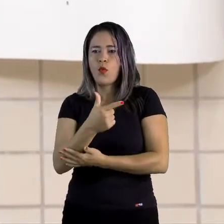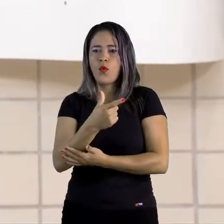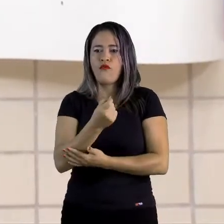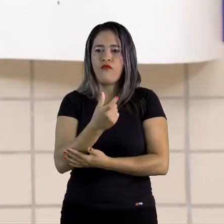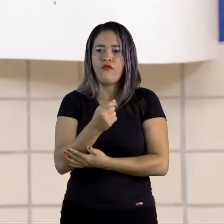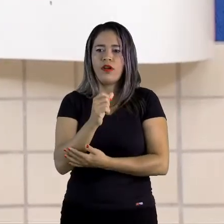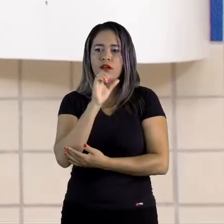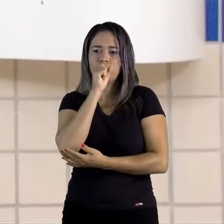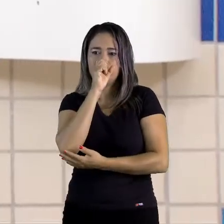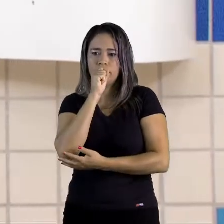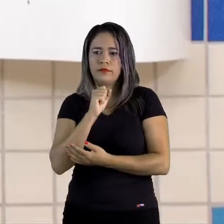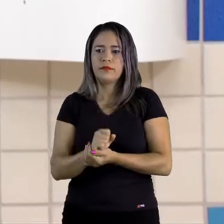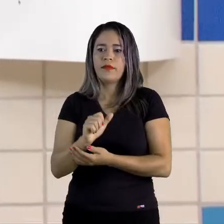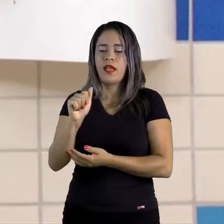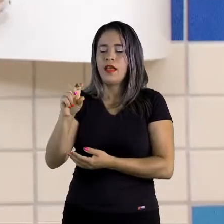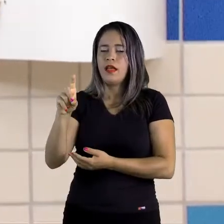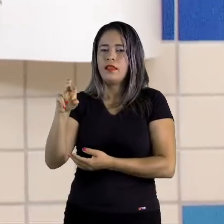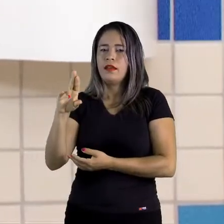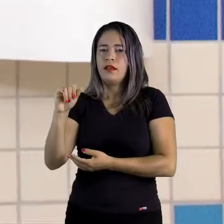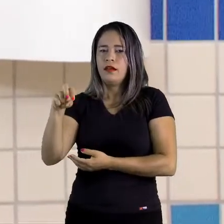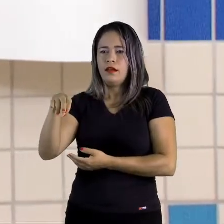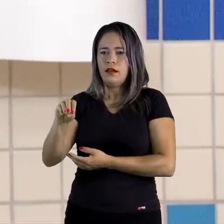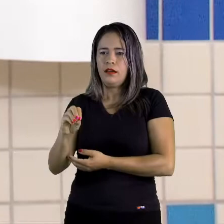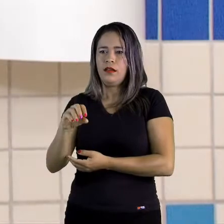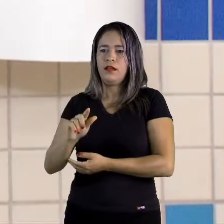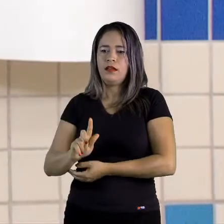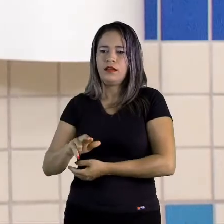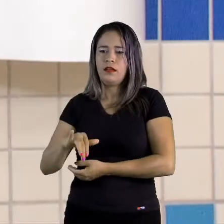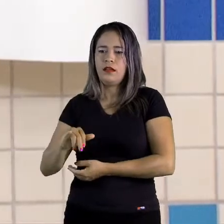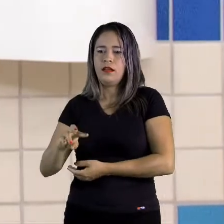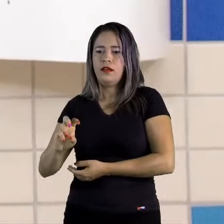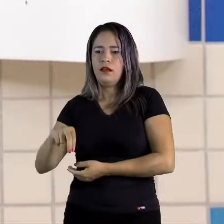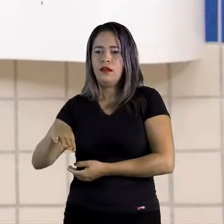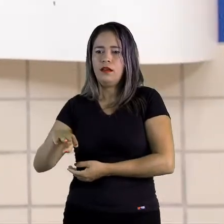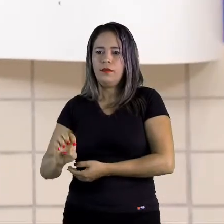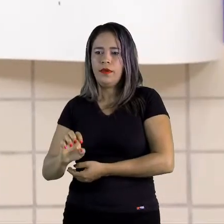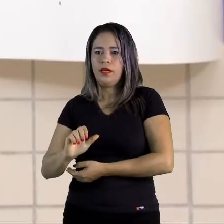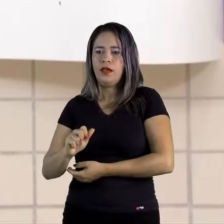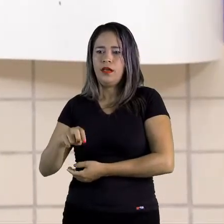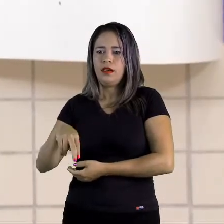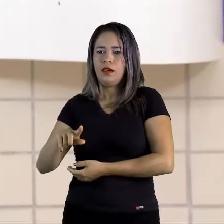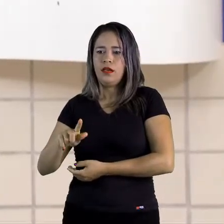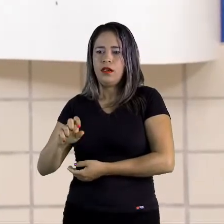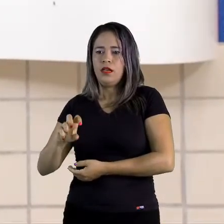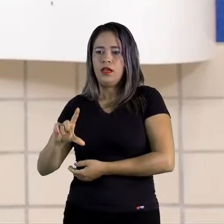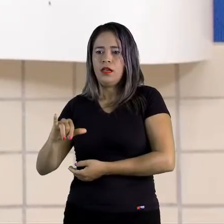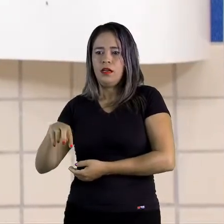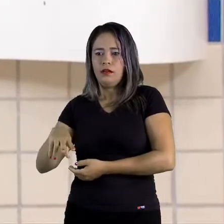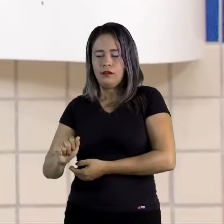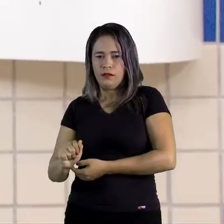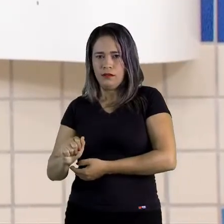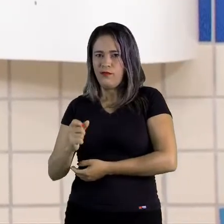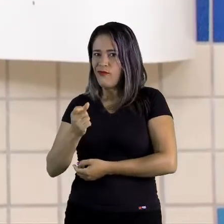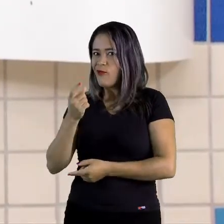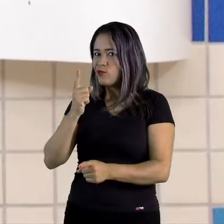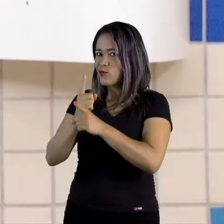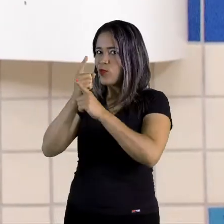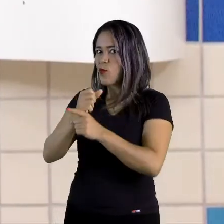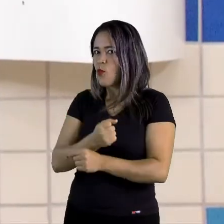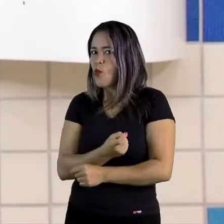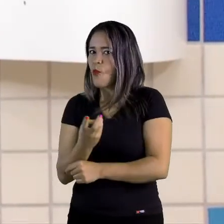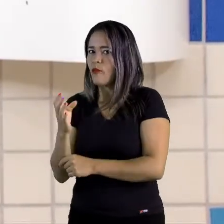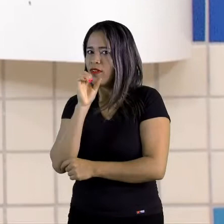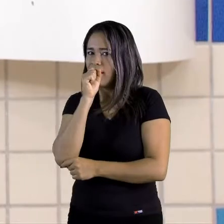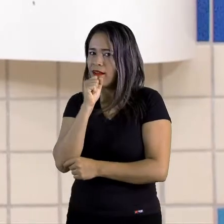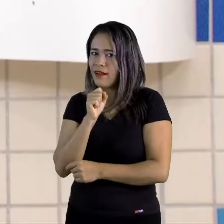seus amigos, Adriano, Guilherme e Angelina. Vamos descobrir com quantas laranjas cada um deles ficou? Vamos lá. Se